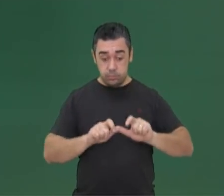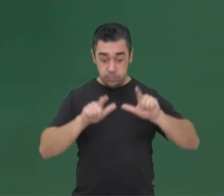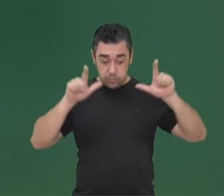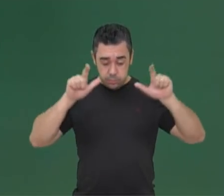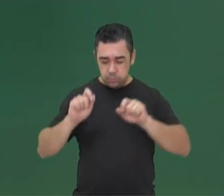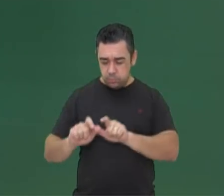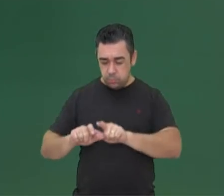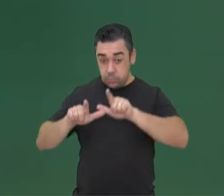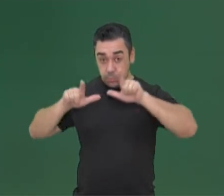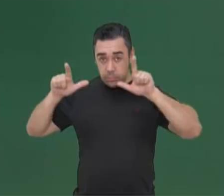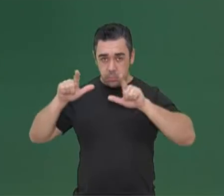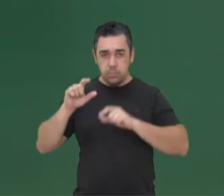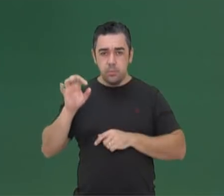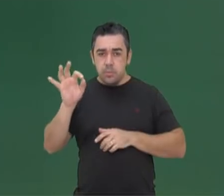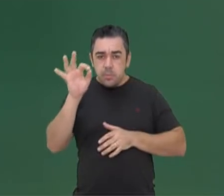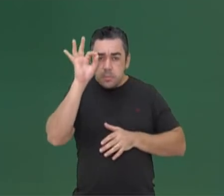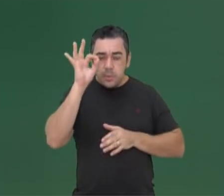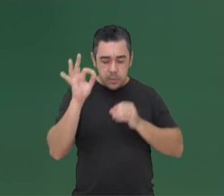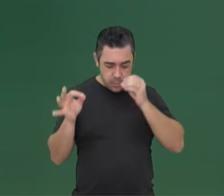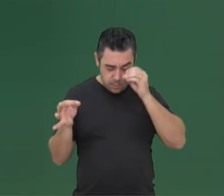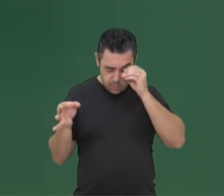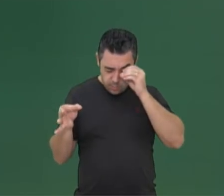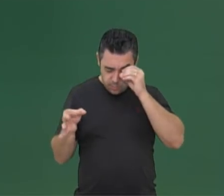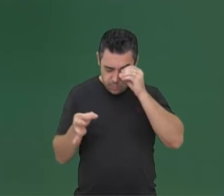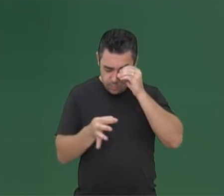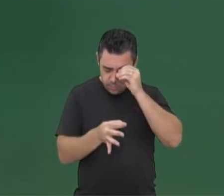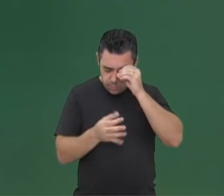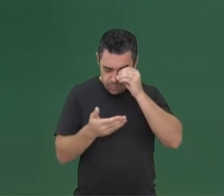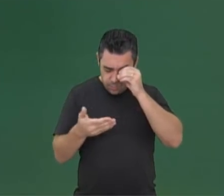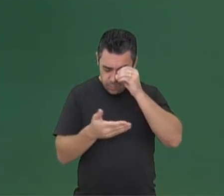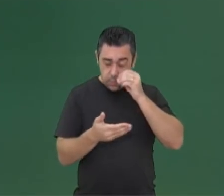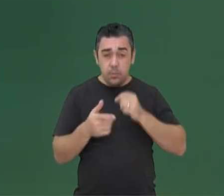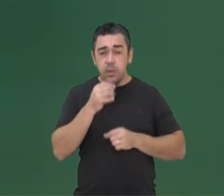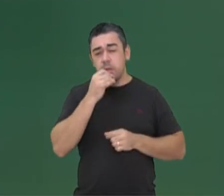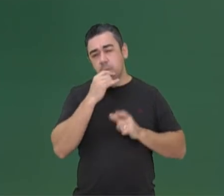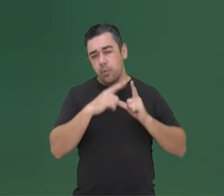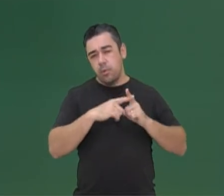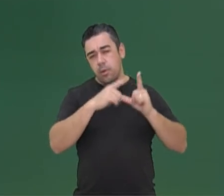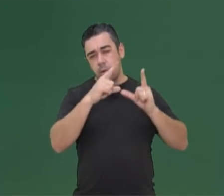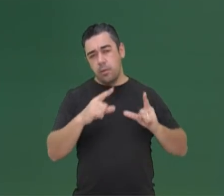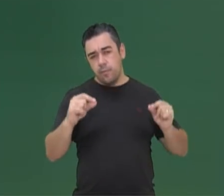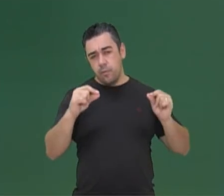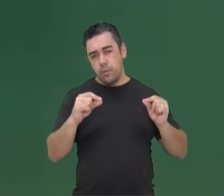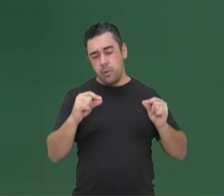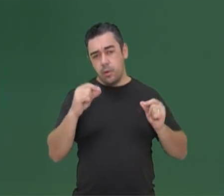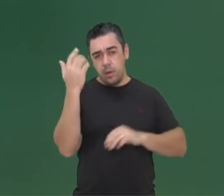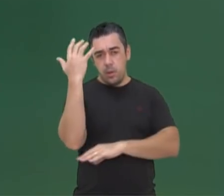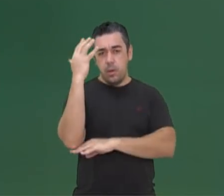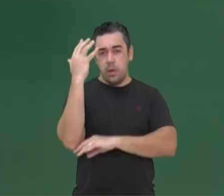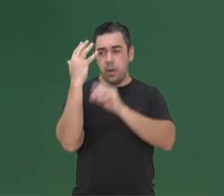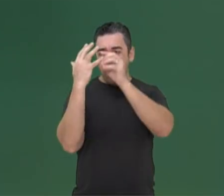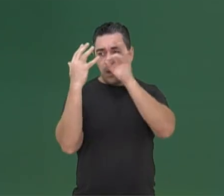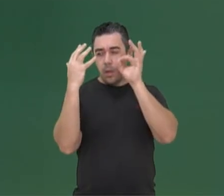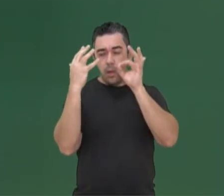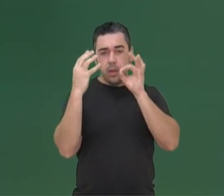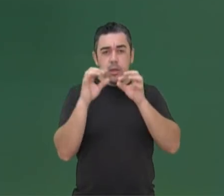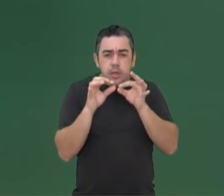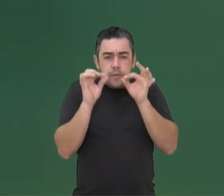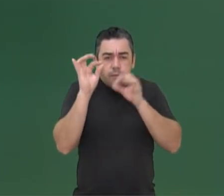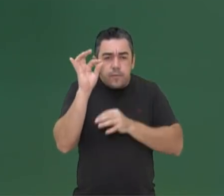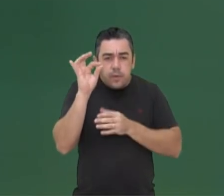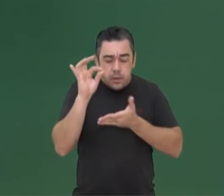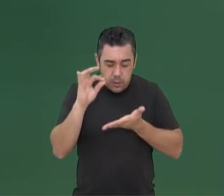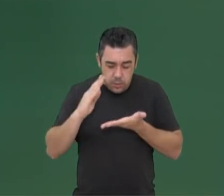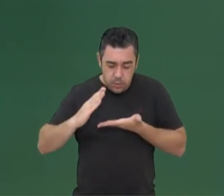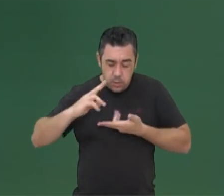Eu peguei um pedaço bem fino de uma folha de uma árvore. Bem fininho eu coloco numa lâmina